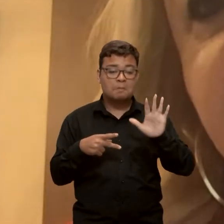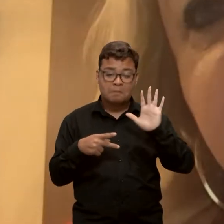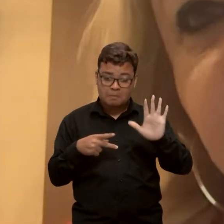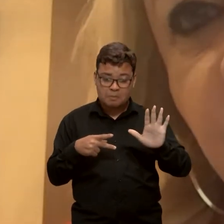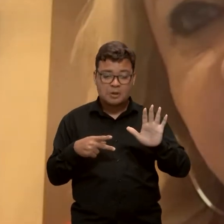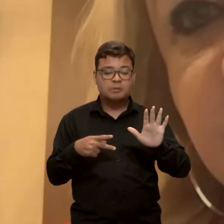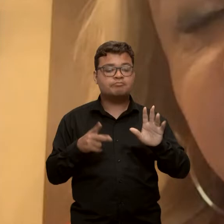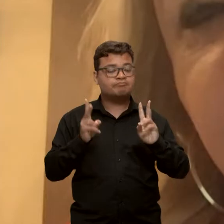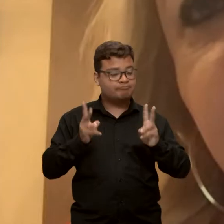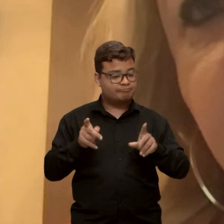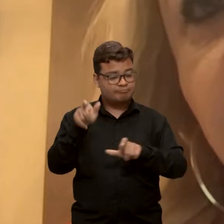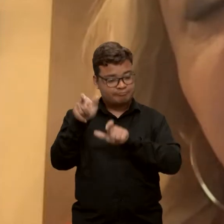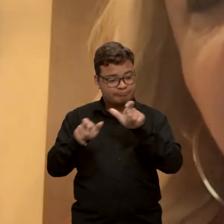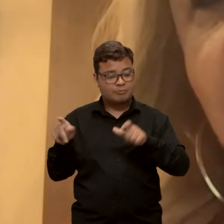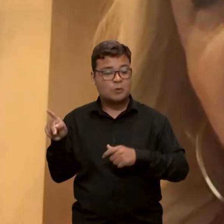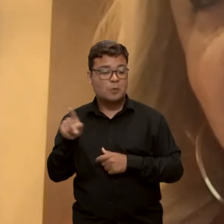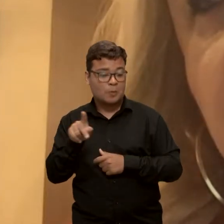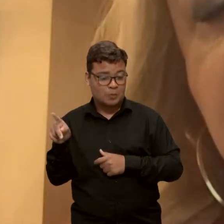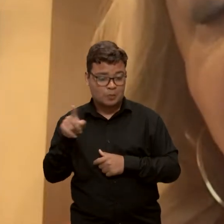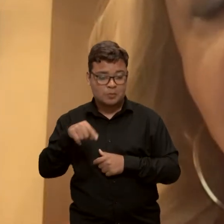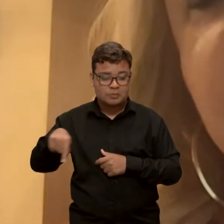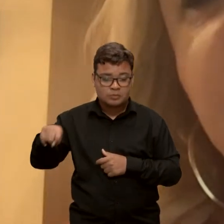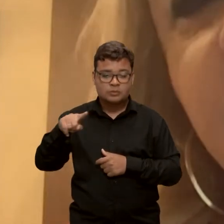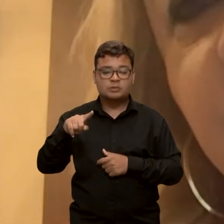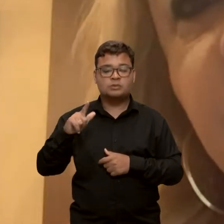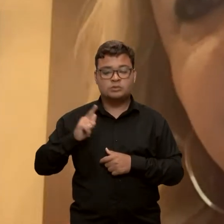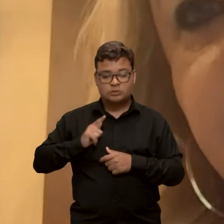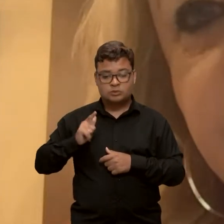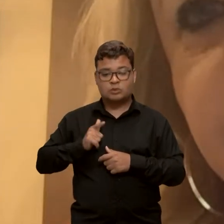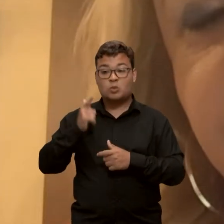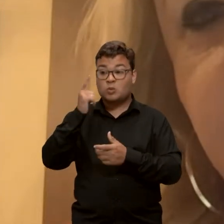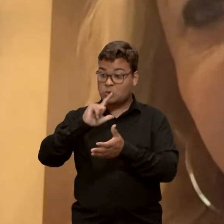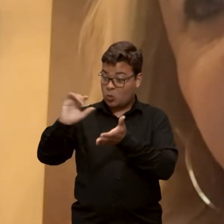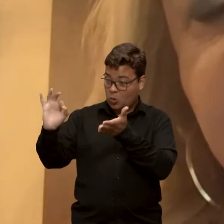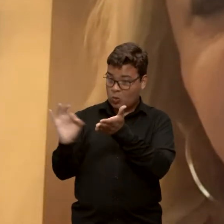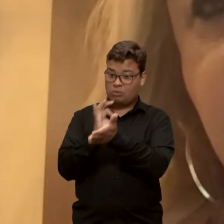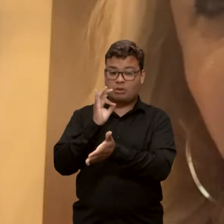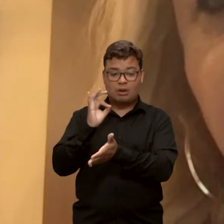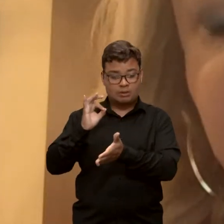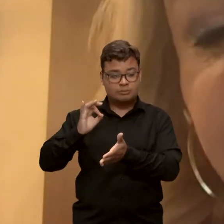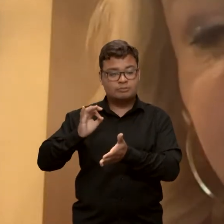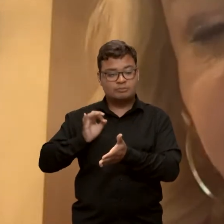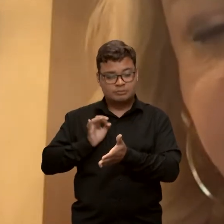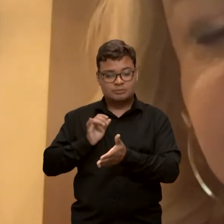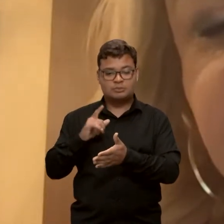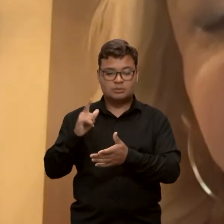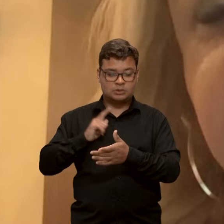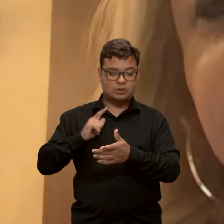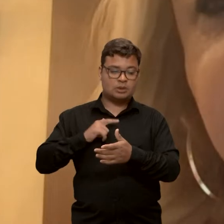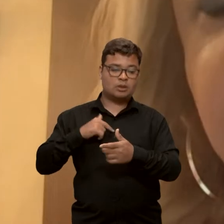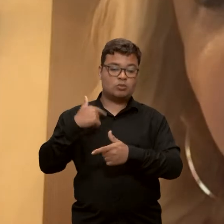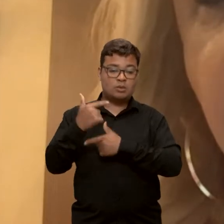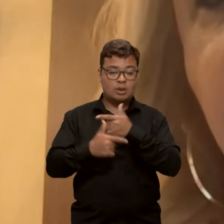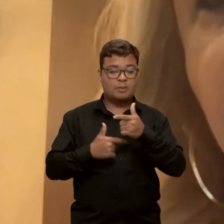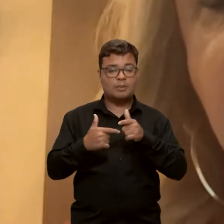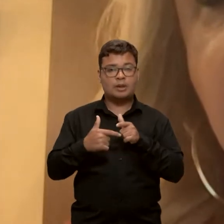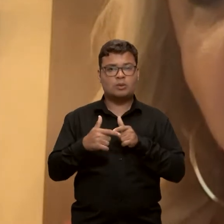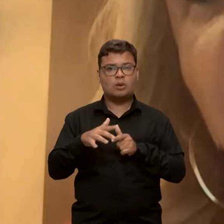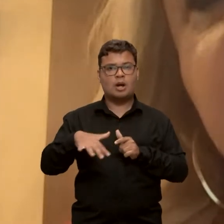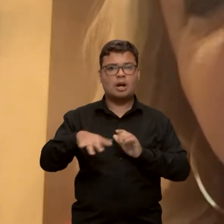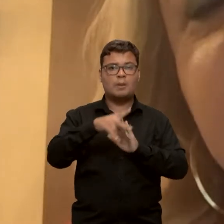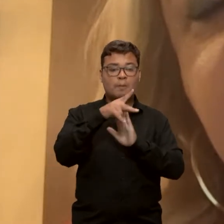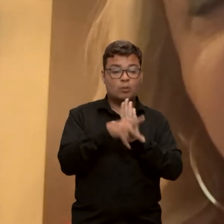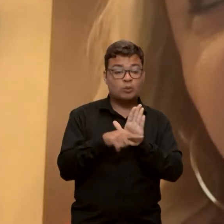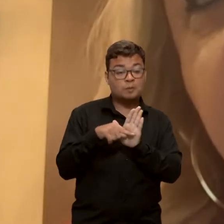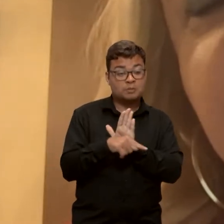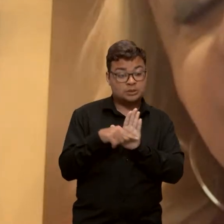os professores arrumaram um contrato para mim, né? Me pagam pelo projeto de pesquisa. E